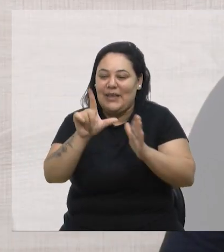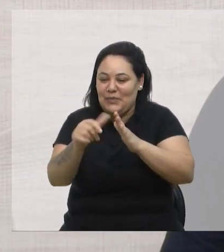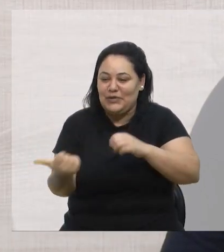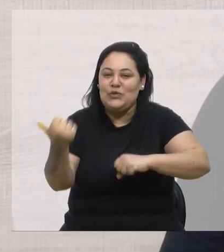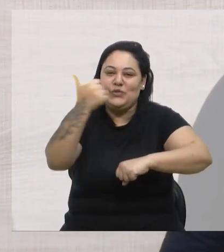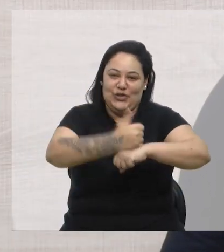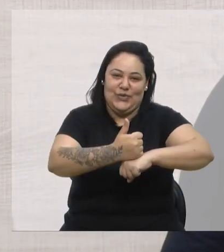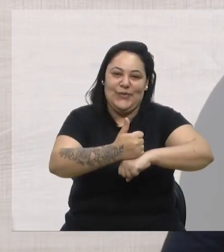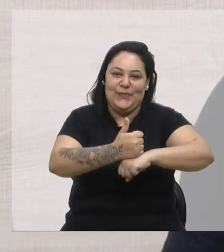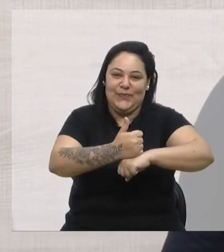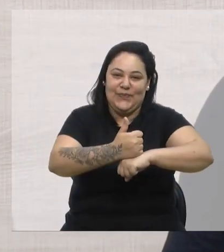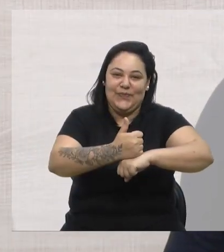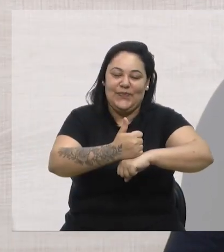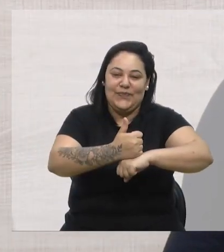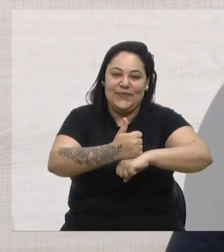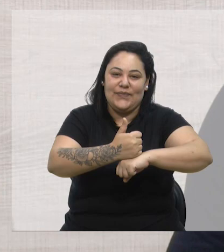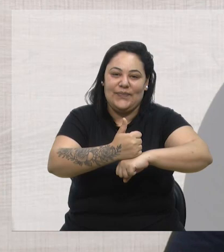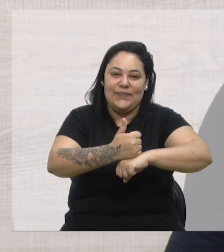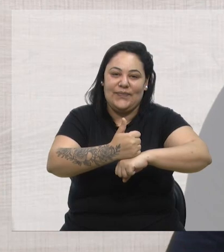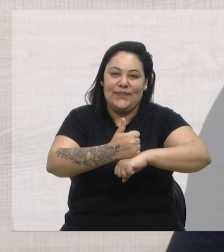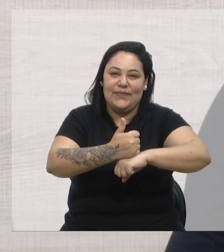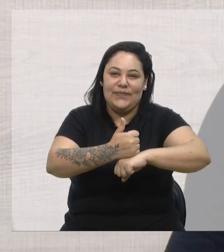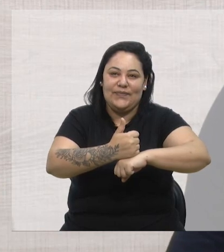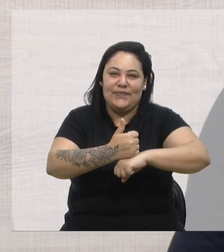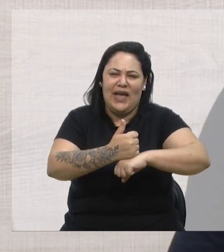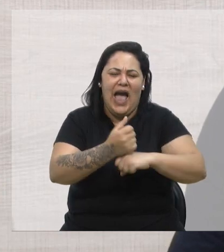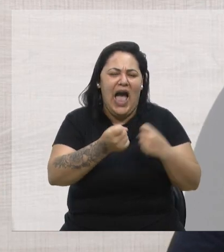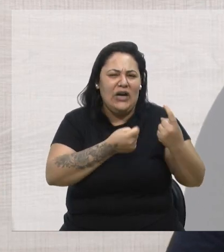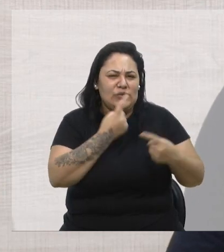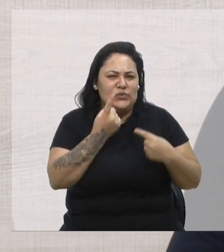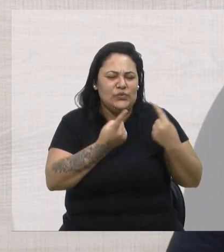e aí foi vinculado novamente.